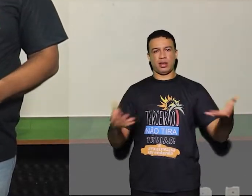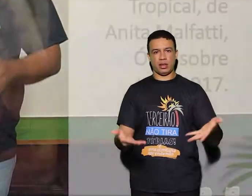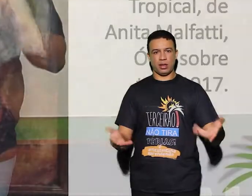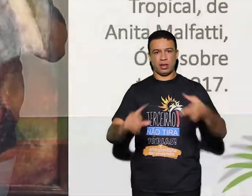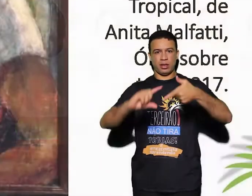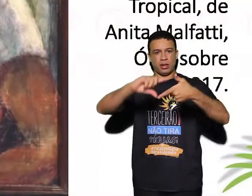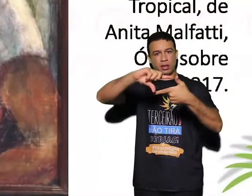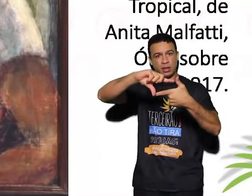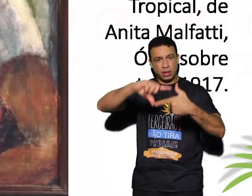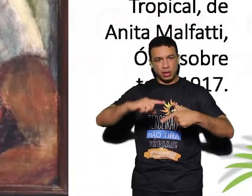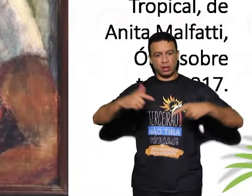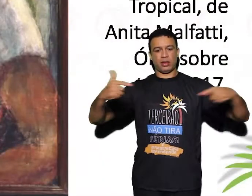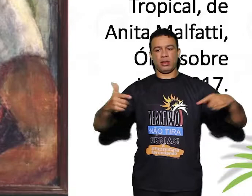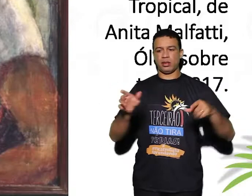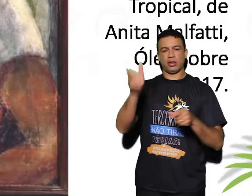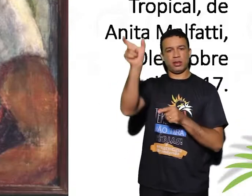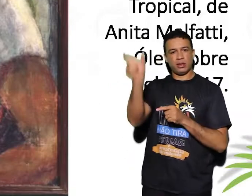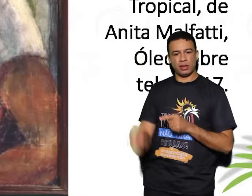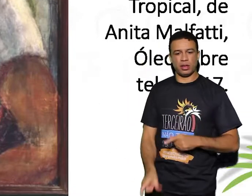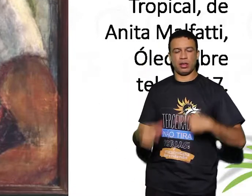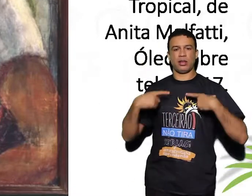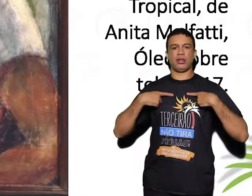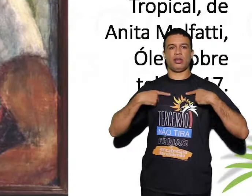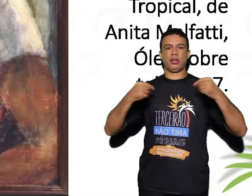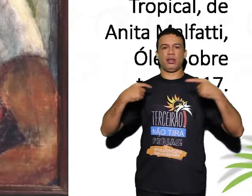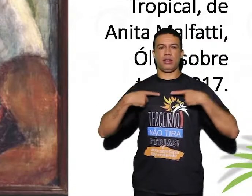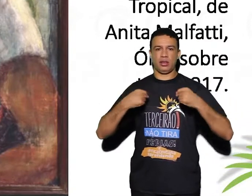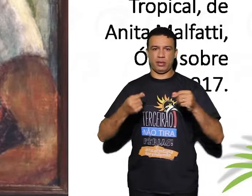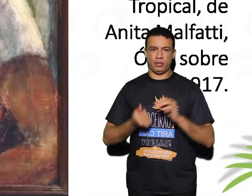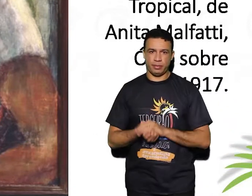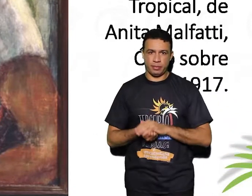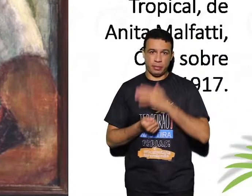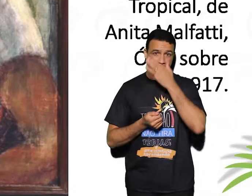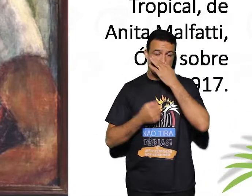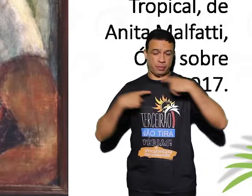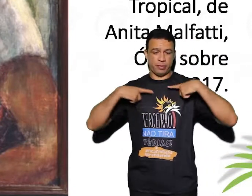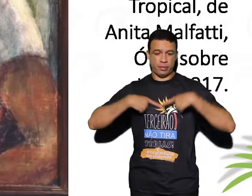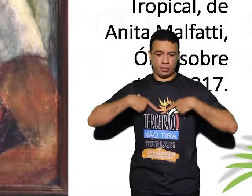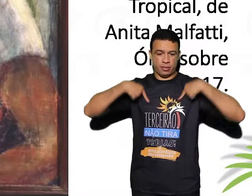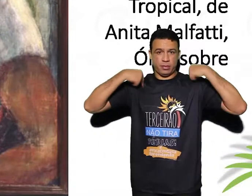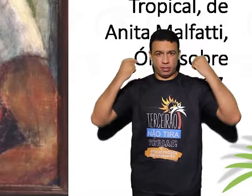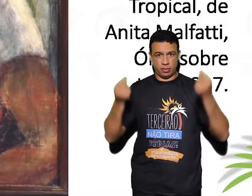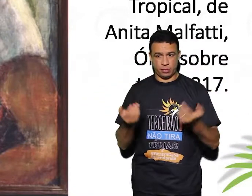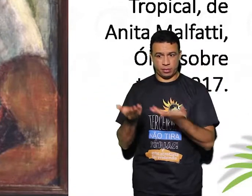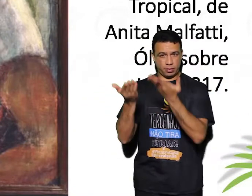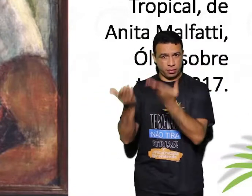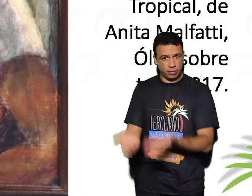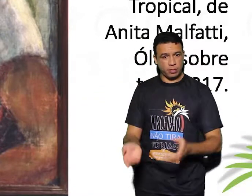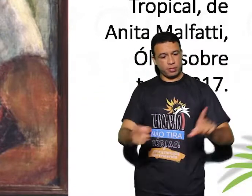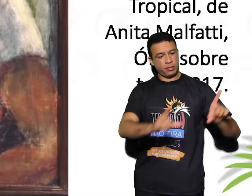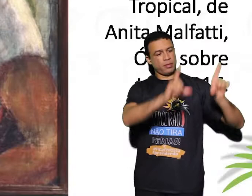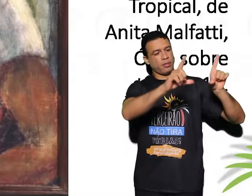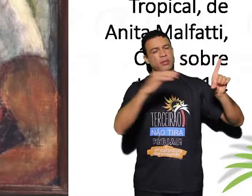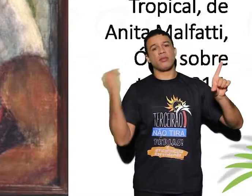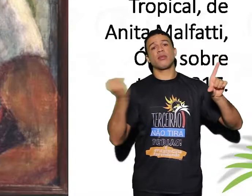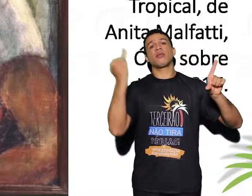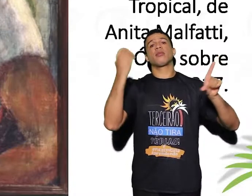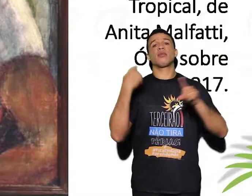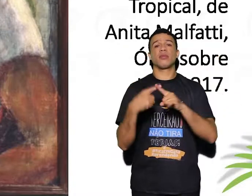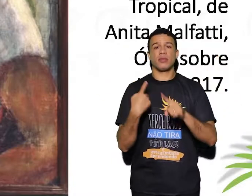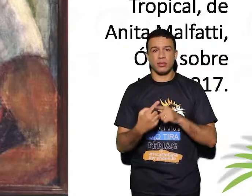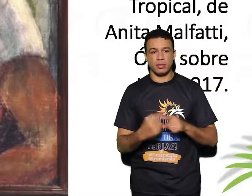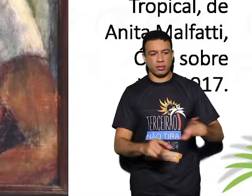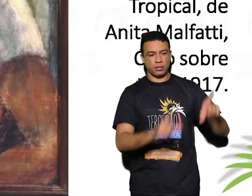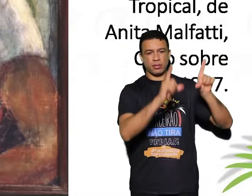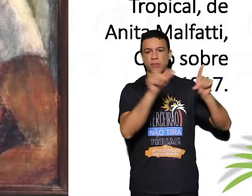na Tropical, de Tarsila do Amaral. Mas o que tem de tão interessante nessa obra? Bom, você coloca a primeira situação, que é um padrão de beleza de